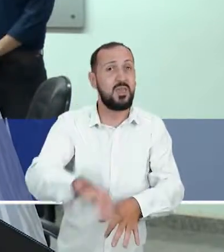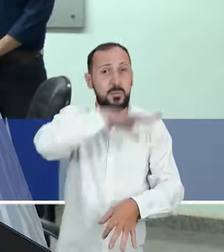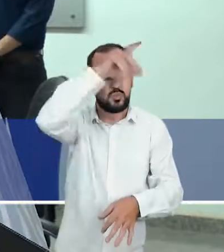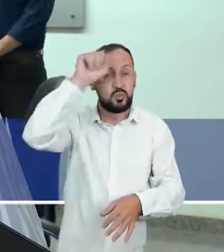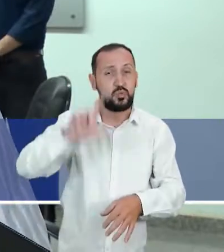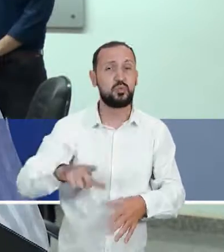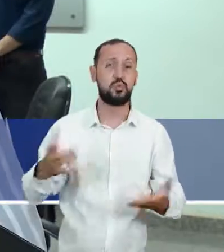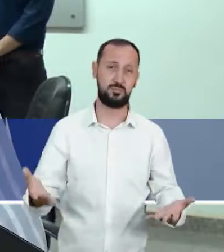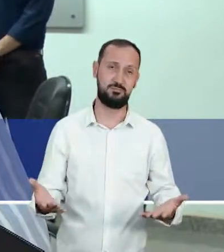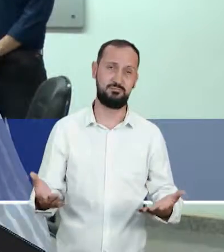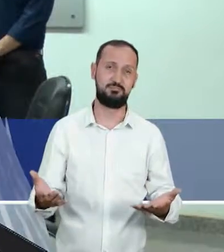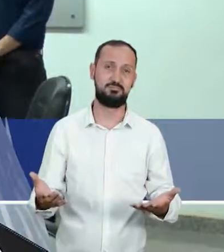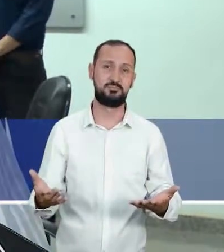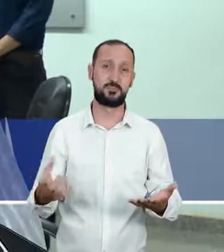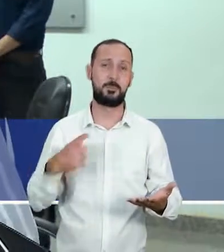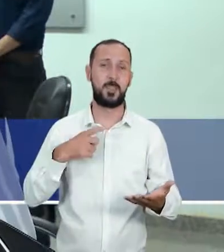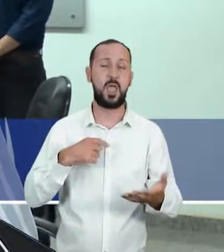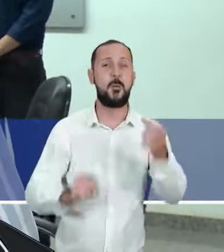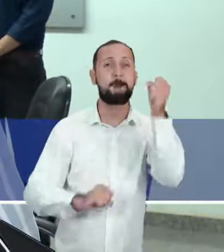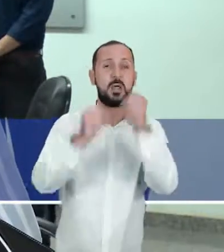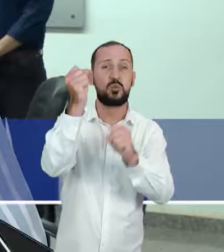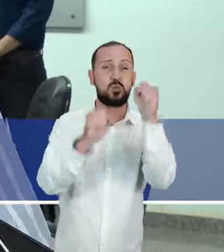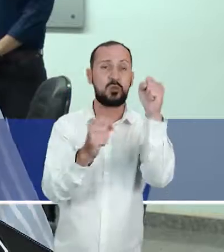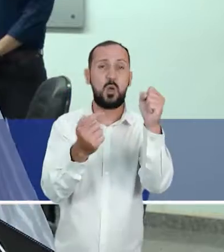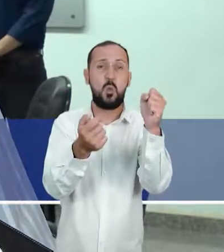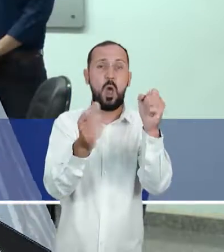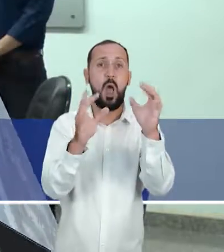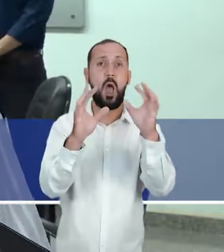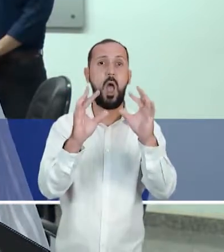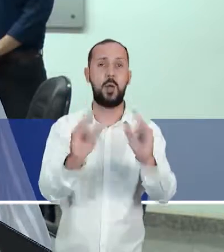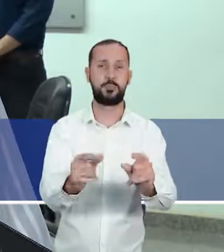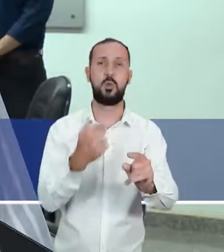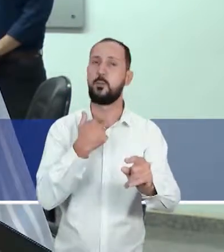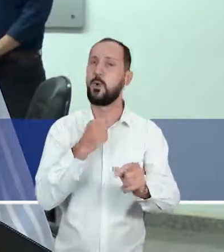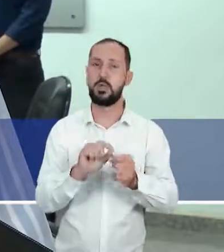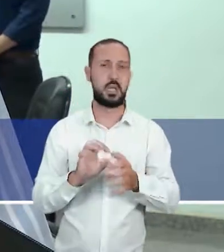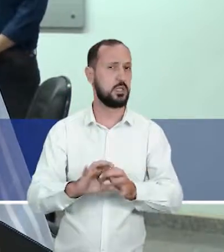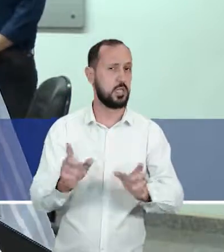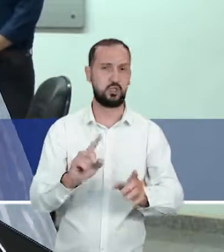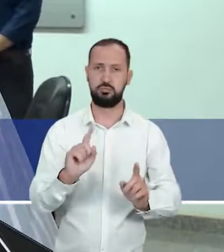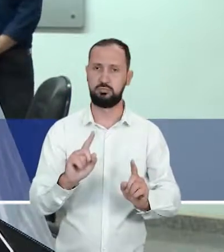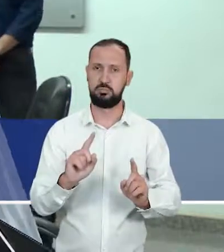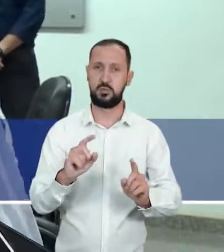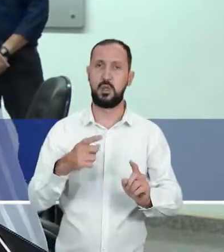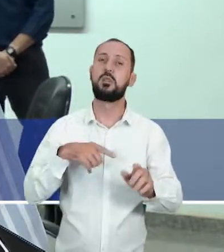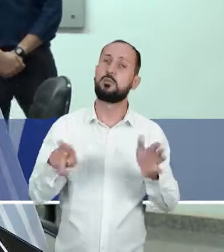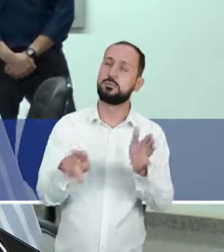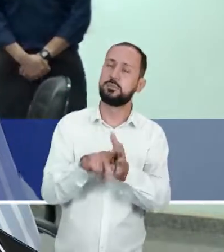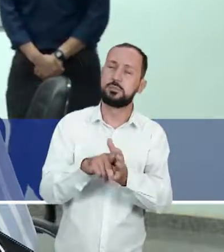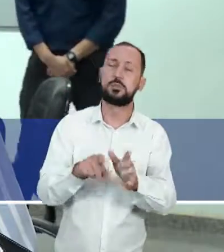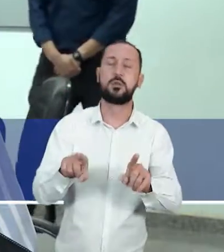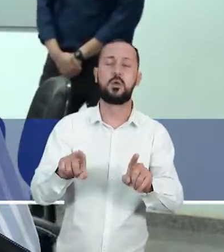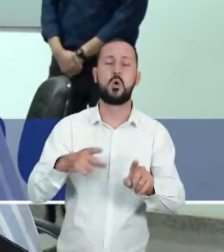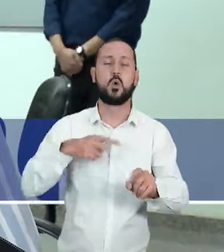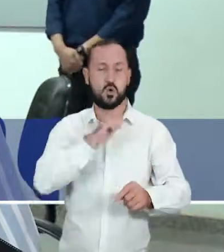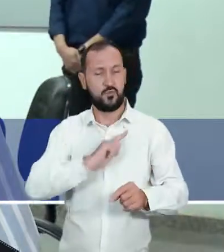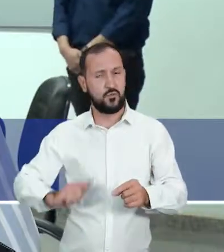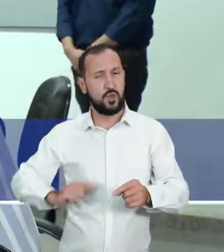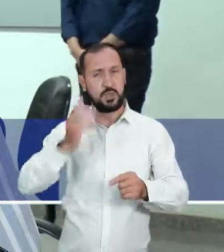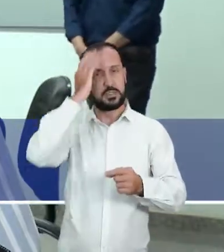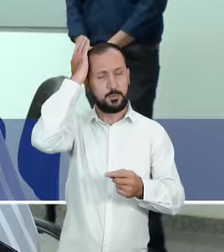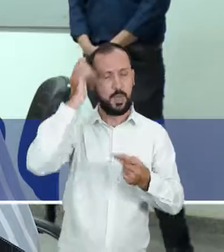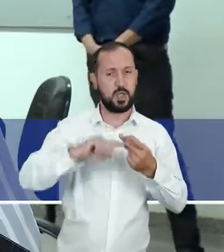Mato Grosso do Sul. Nós estamos praticamente uma indústria em extinção, a gente não pode deixar isso acontecer. Com certeza, tanto o governador